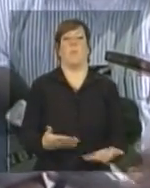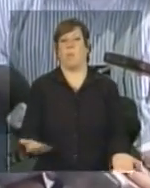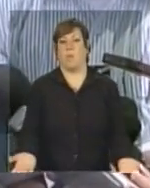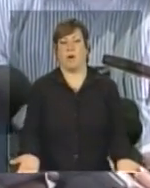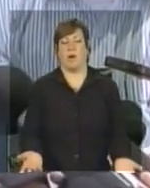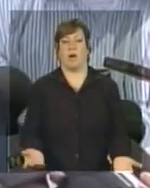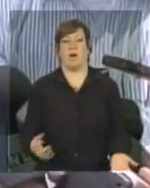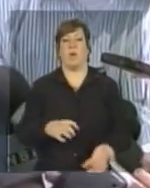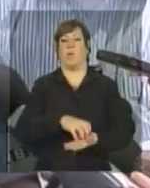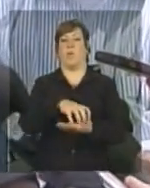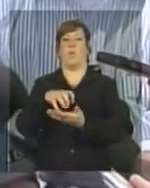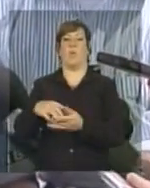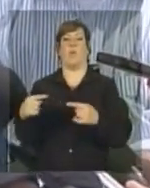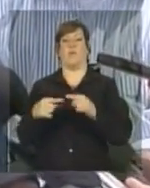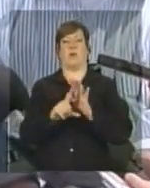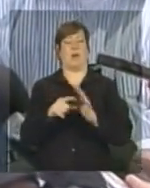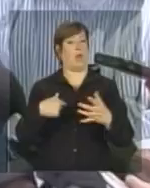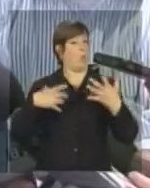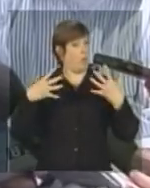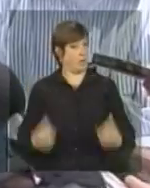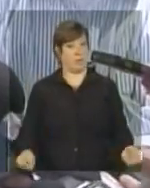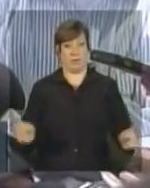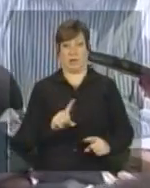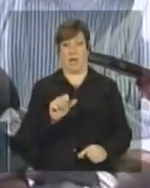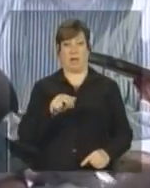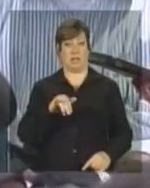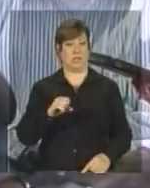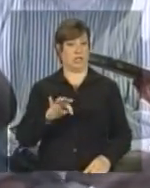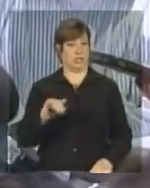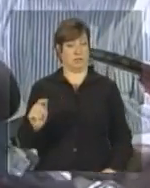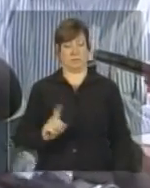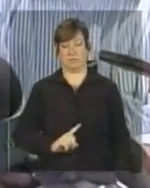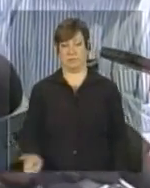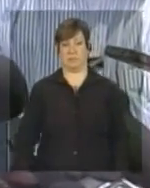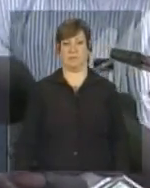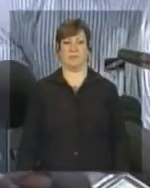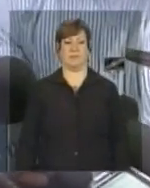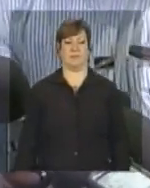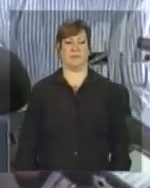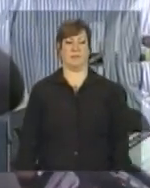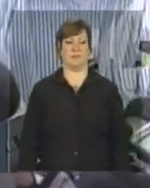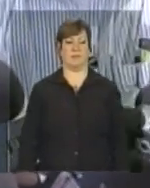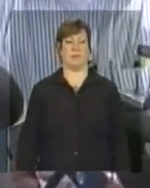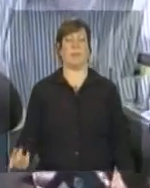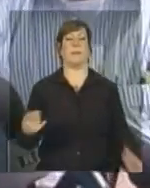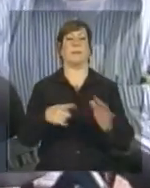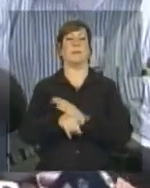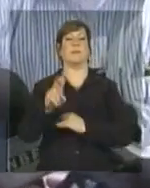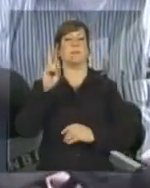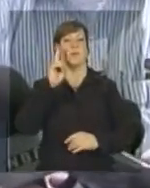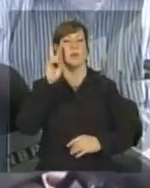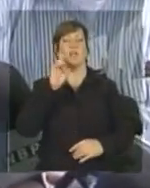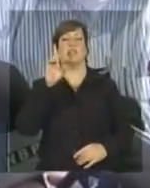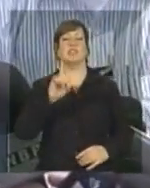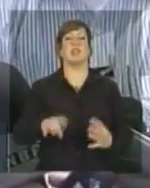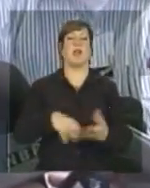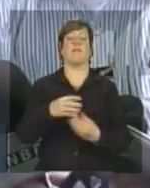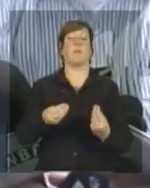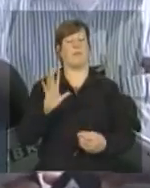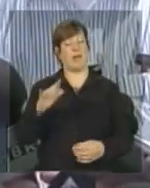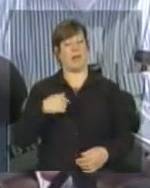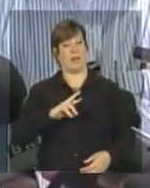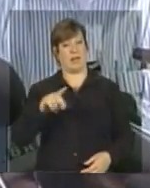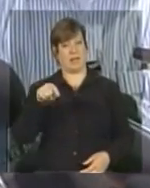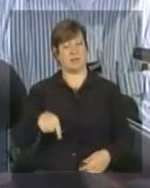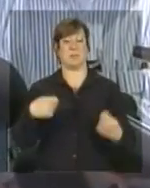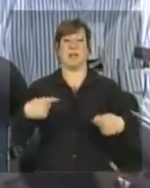qualquer ferimento da legalidade. Não concordo, não vou concordar. E o direito de greve para a polícia? Olha, minha querida, isso é uma questão que tem de ser